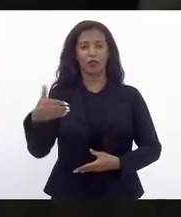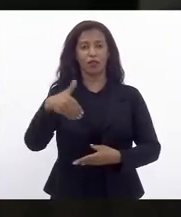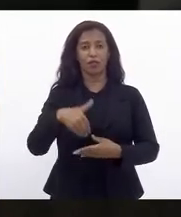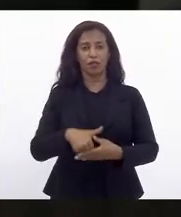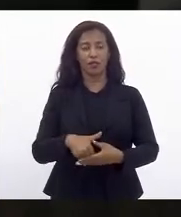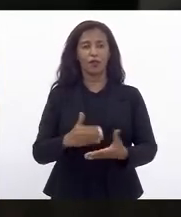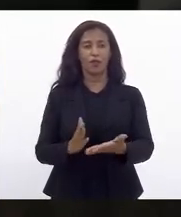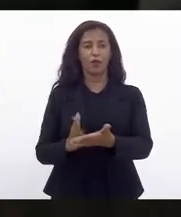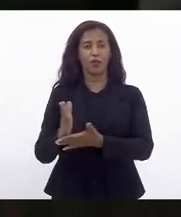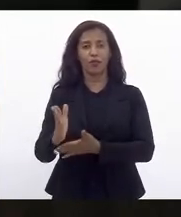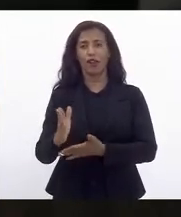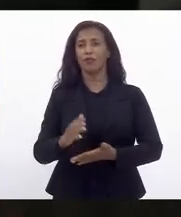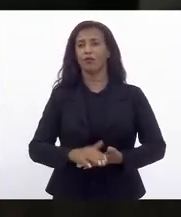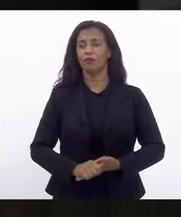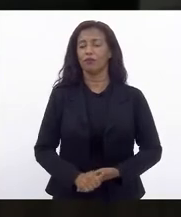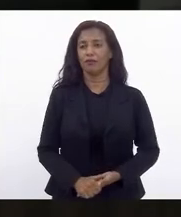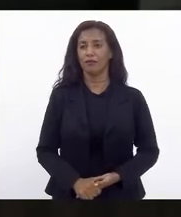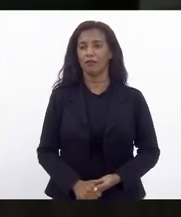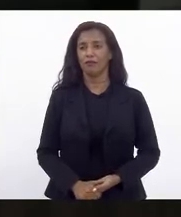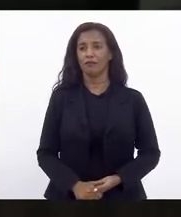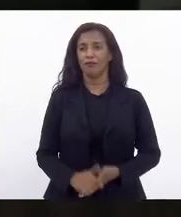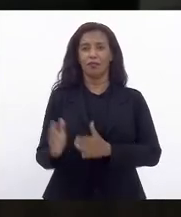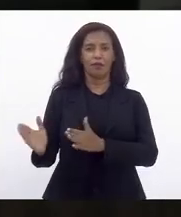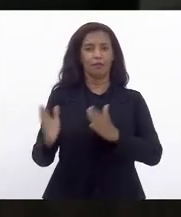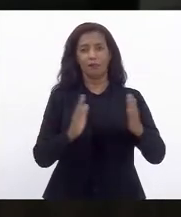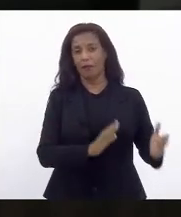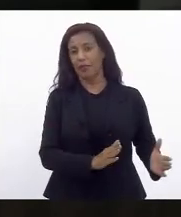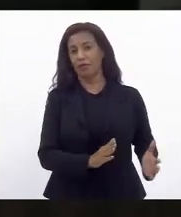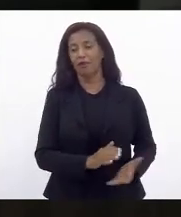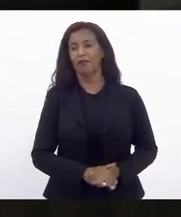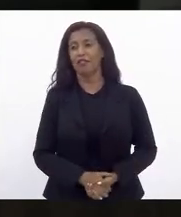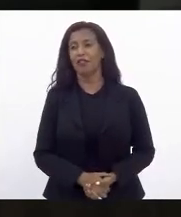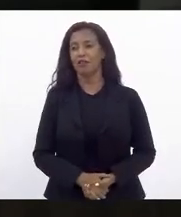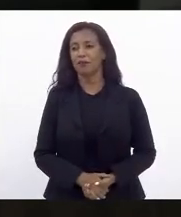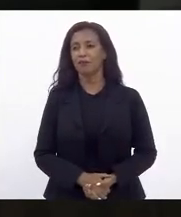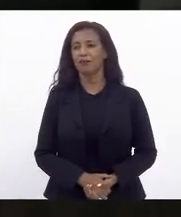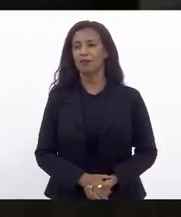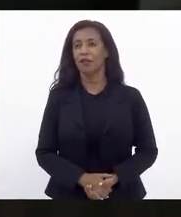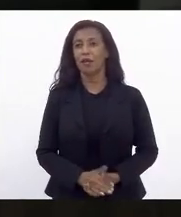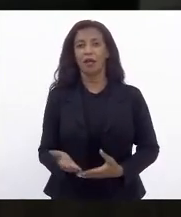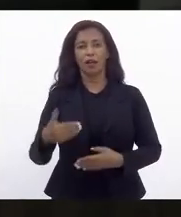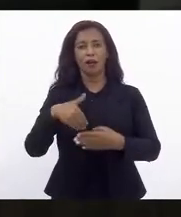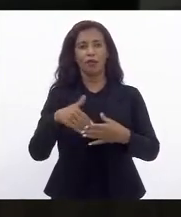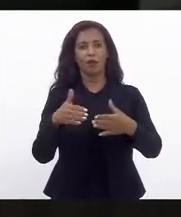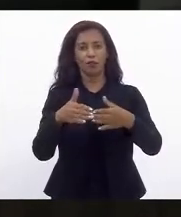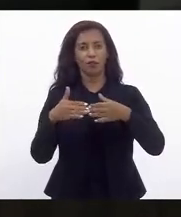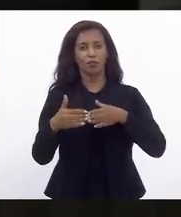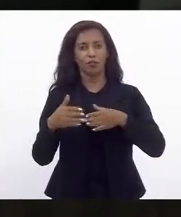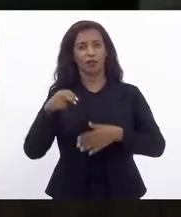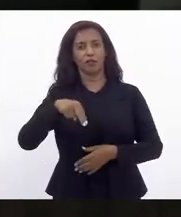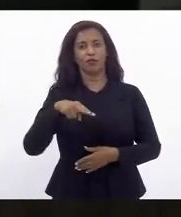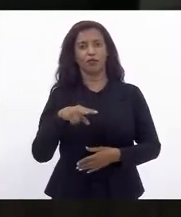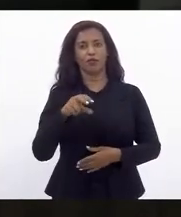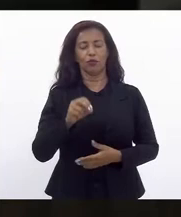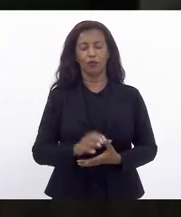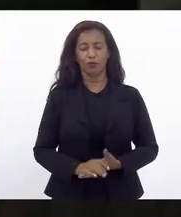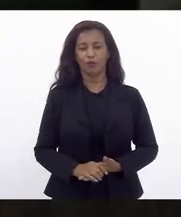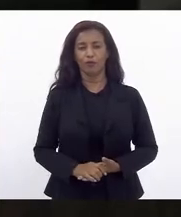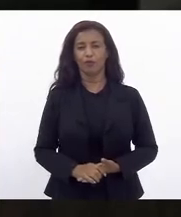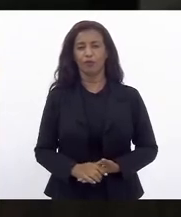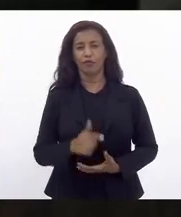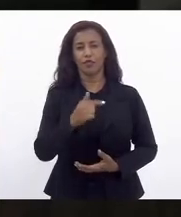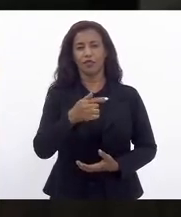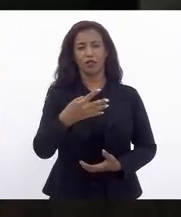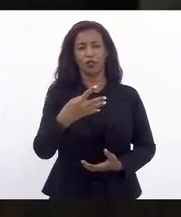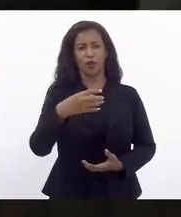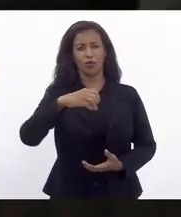votação, os senhores que aprovam, permaneçam como estão aprovados. Vai à promulgação com voto pela abstenção do Novo. Projeto de resolução